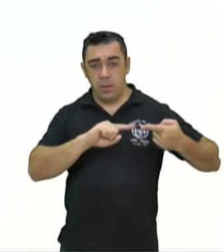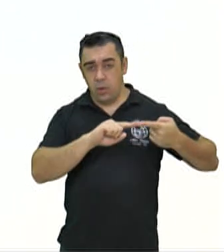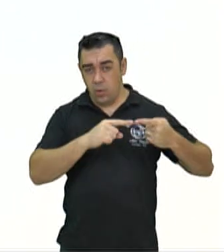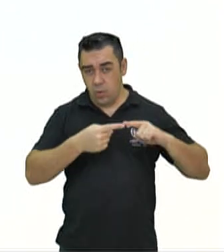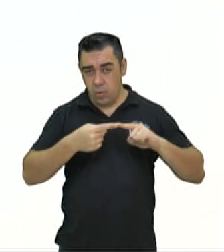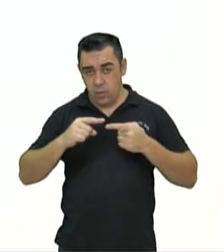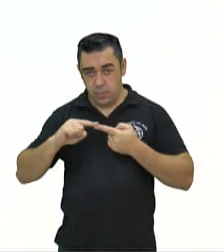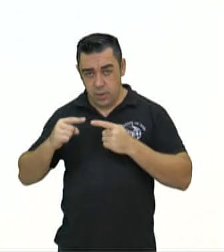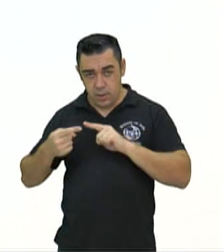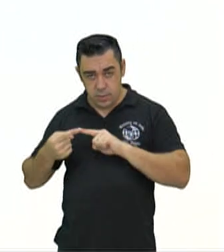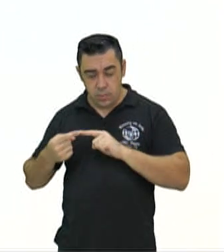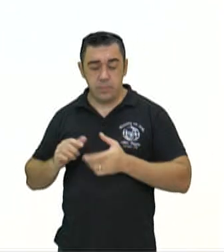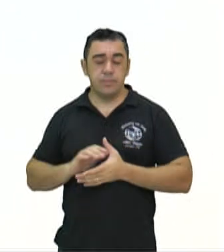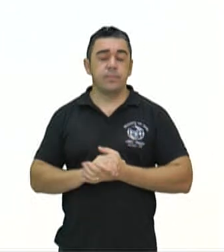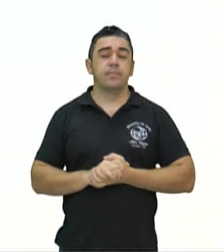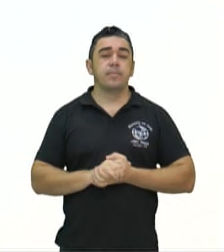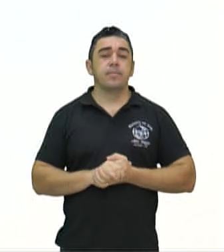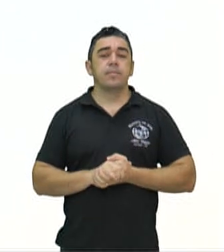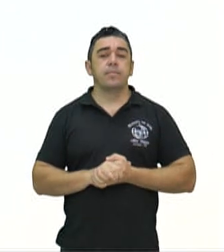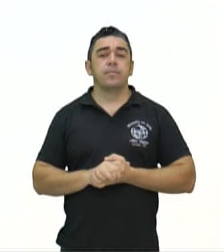de combinação.